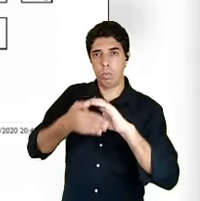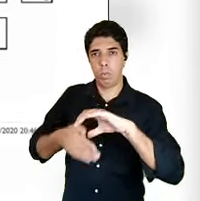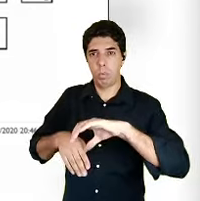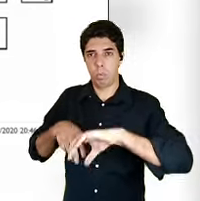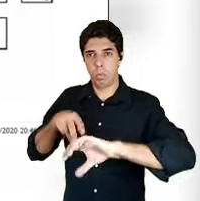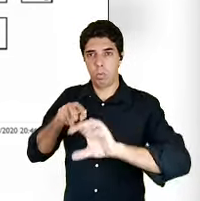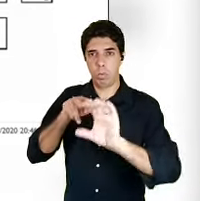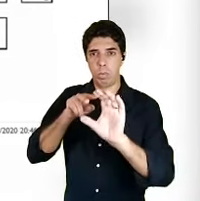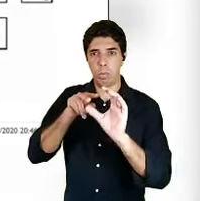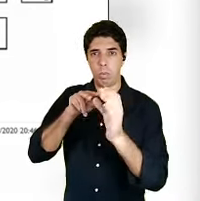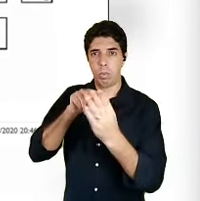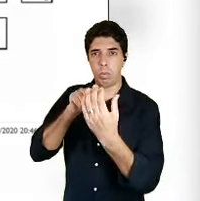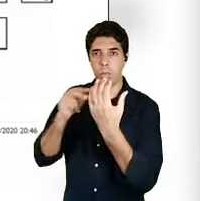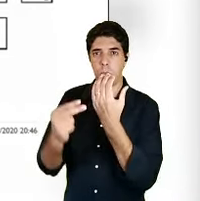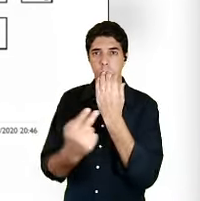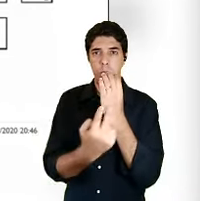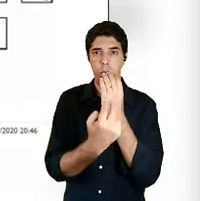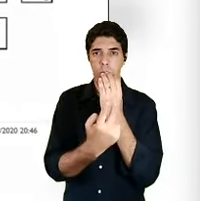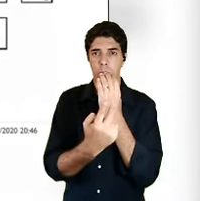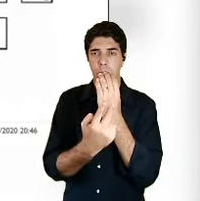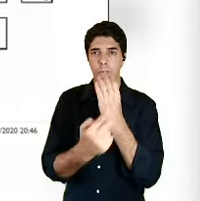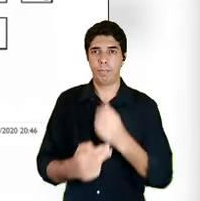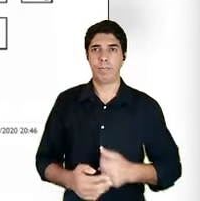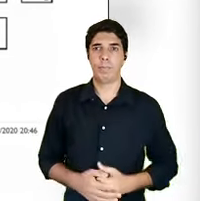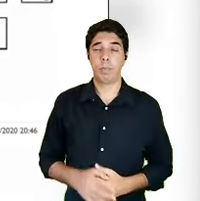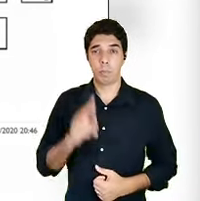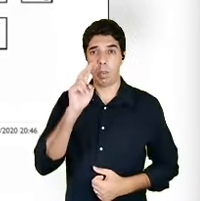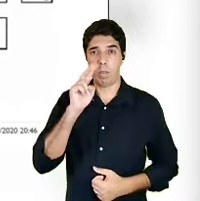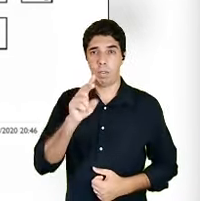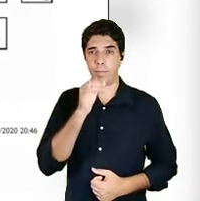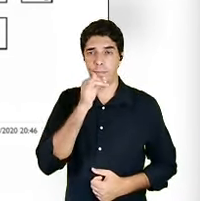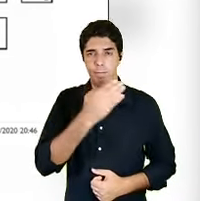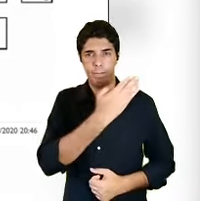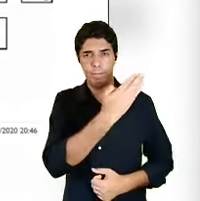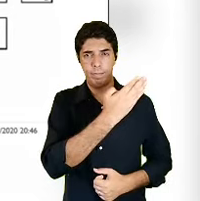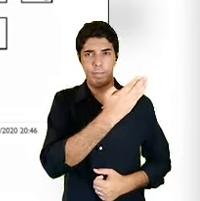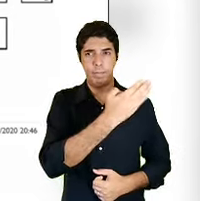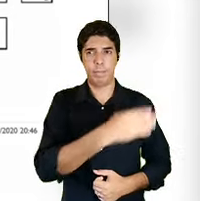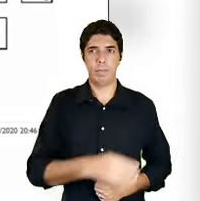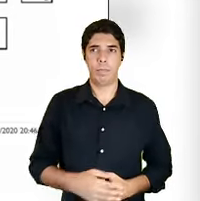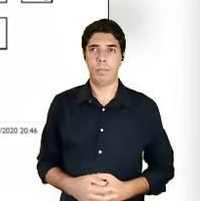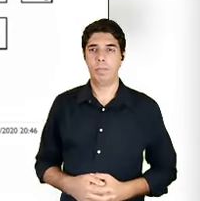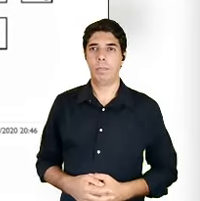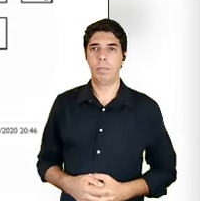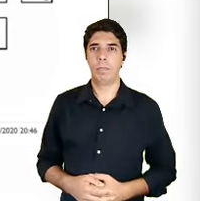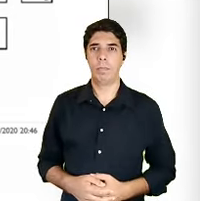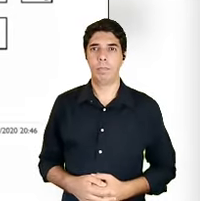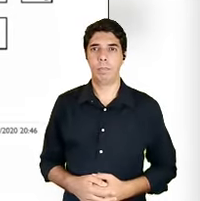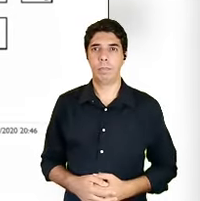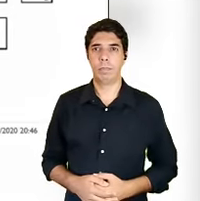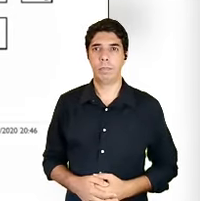Por exemplo, aqui nessa figura, né, nós podemos perceber que quando